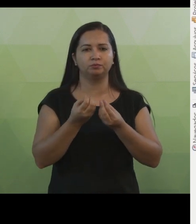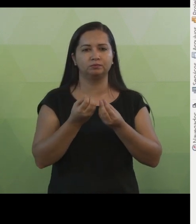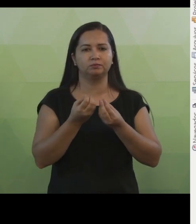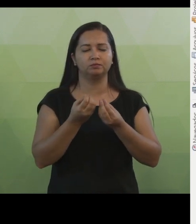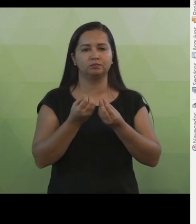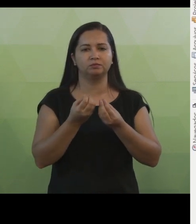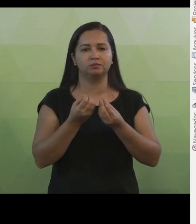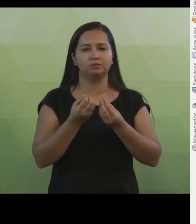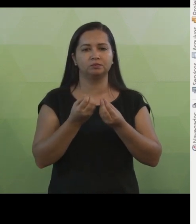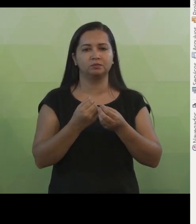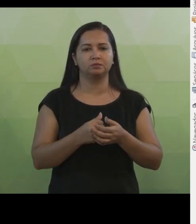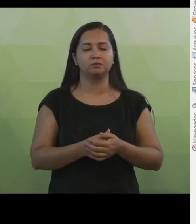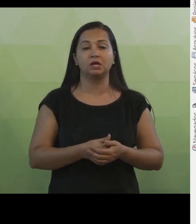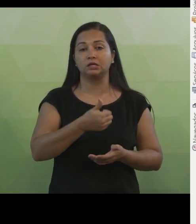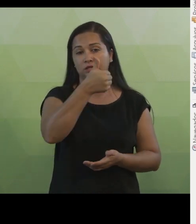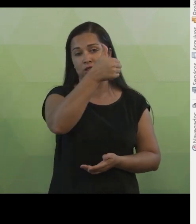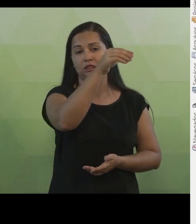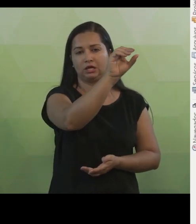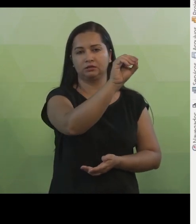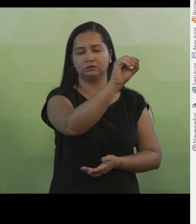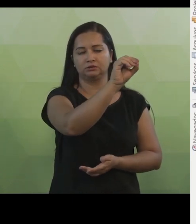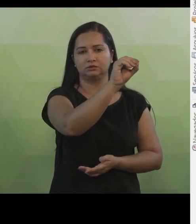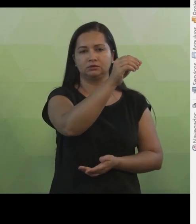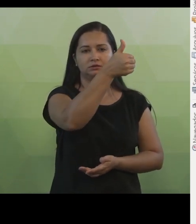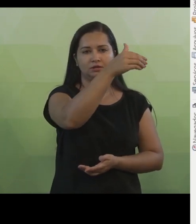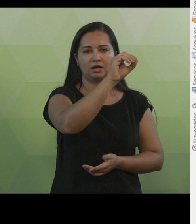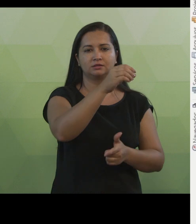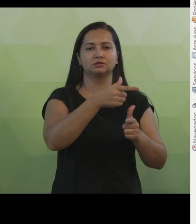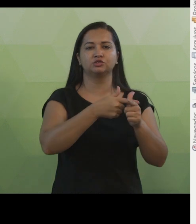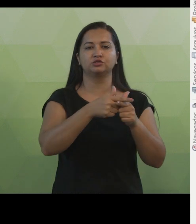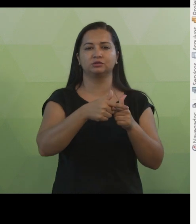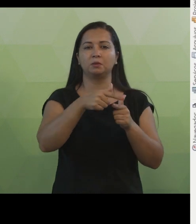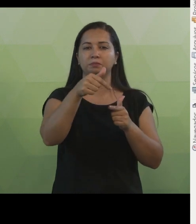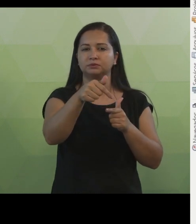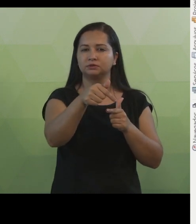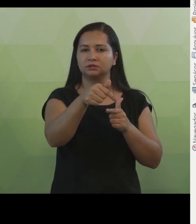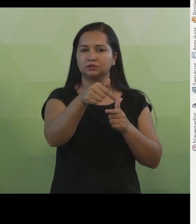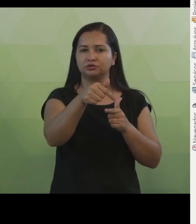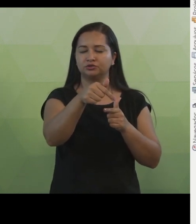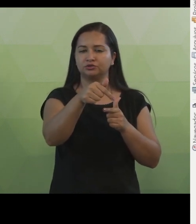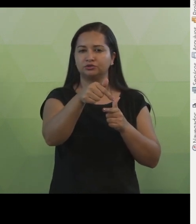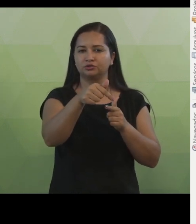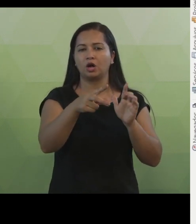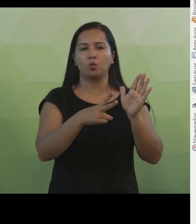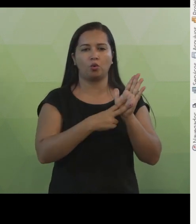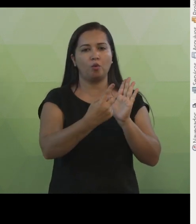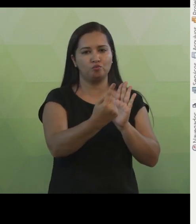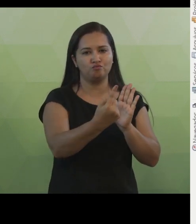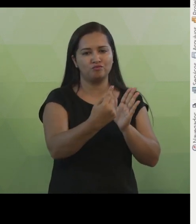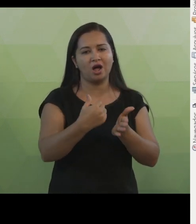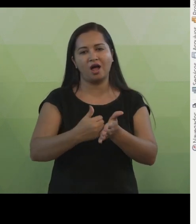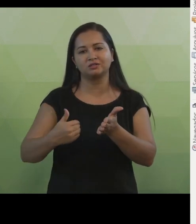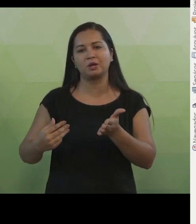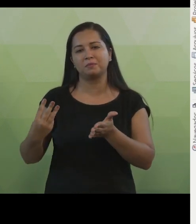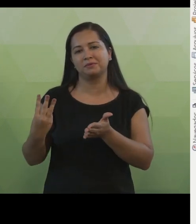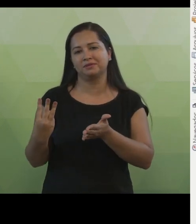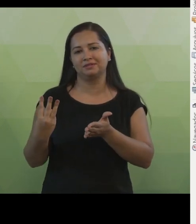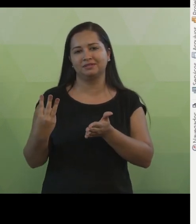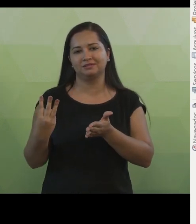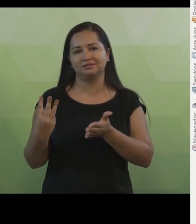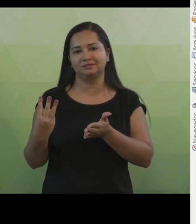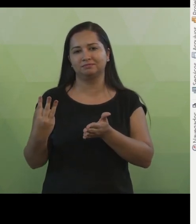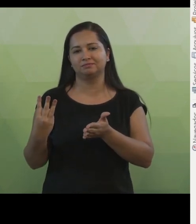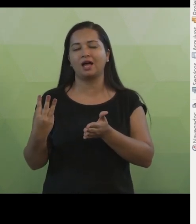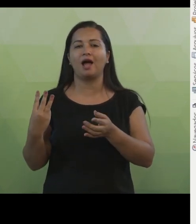Nenhuma das anteriores foi a resposta. Agora imagine que eu faça alguma modificação aqui para que caia